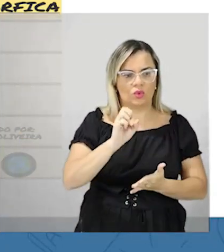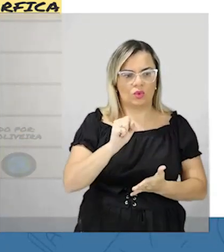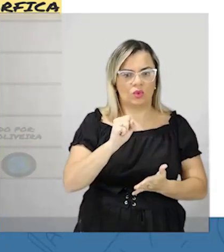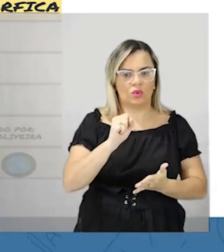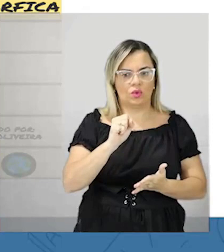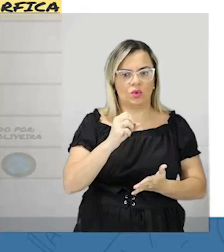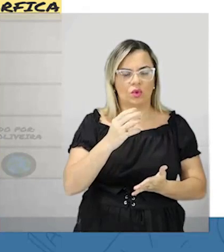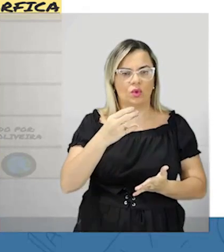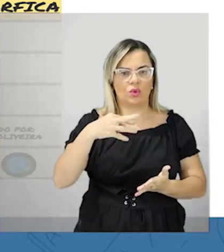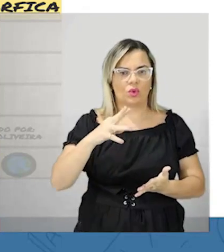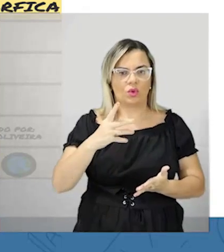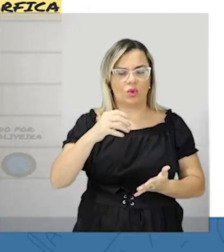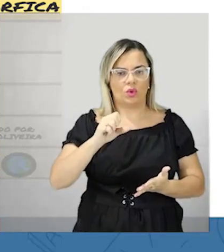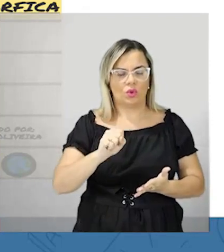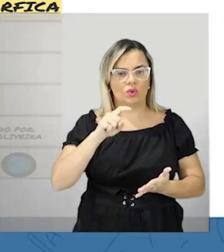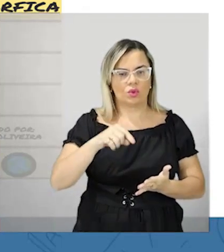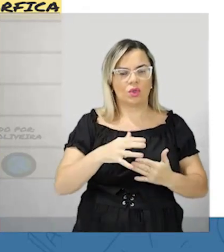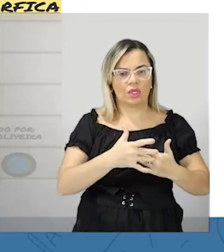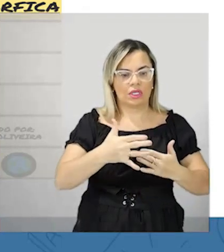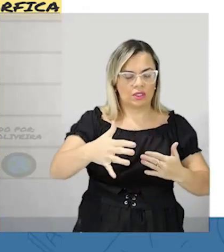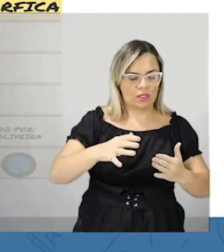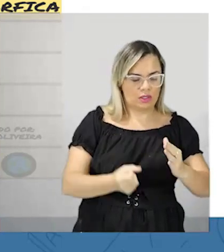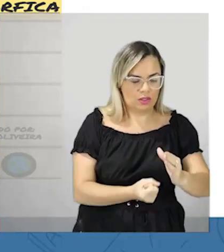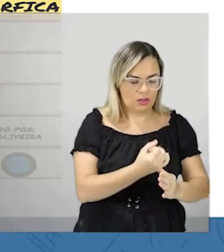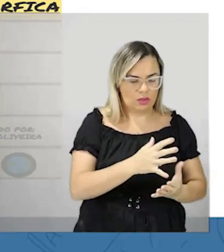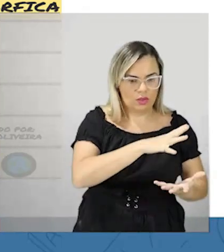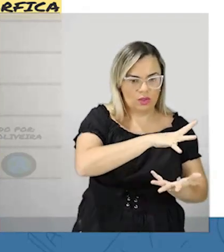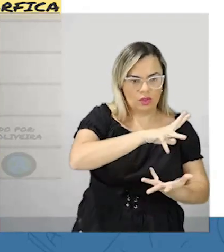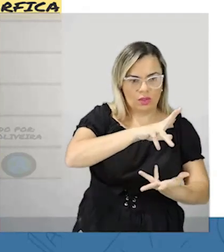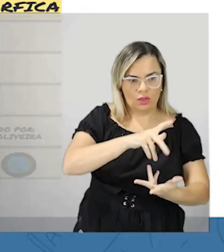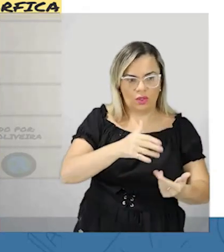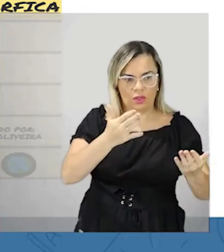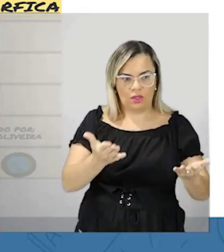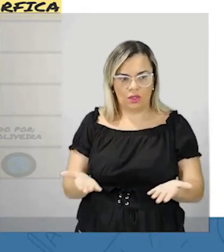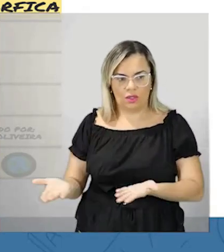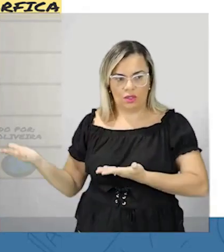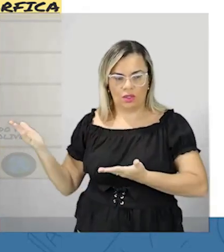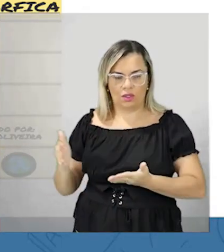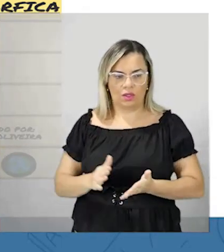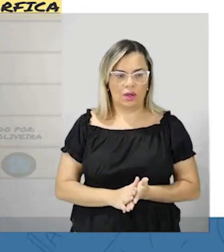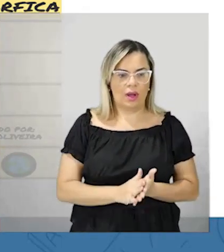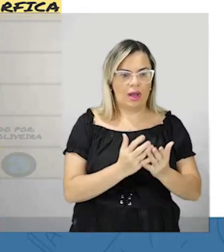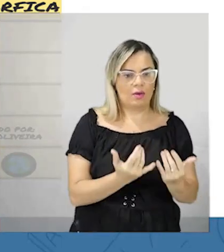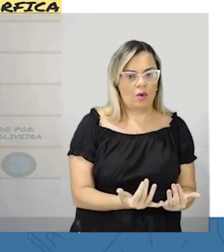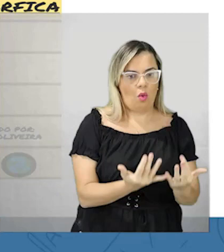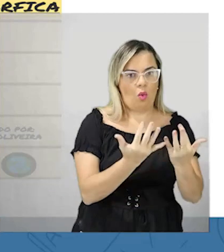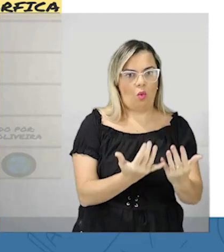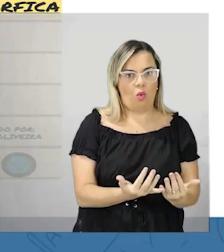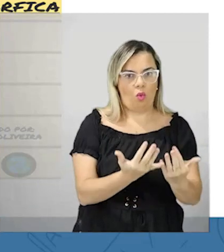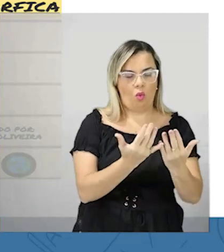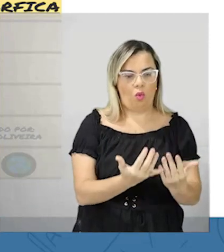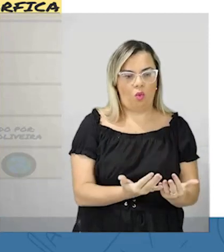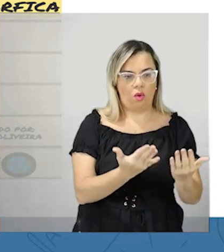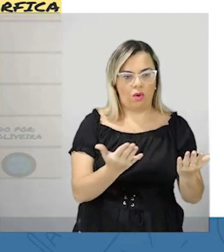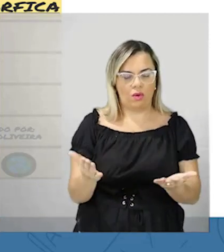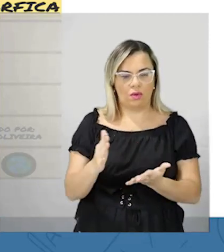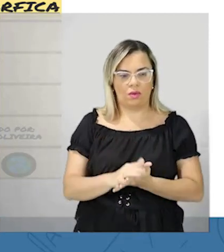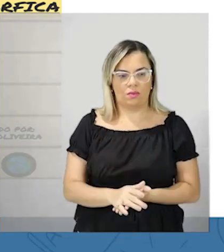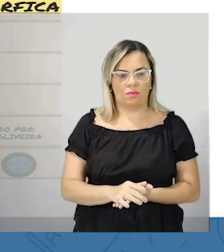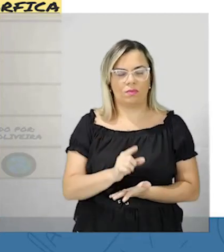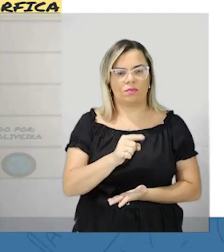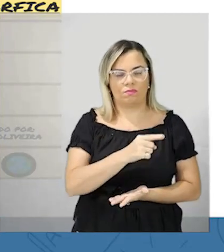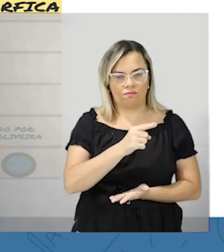com a consolidação do nosso planeta. Essas rochas são chamadas de rochas magmáticas, tá? Então marca aí,